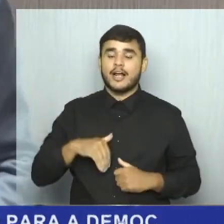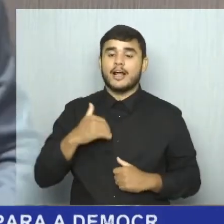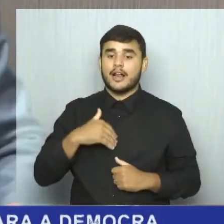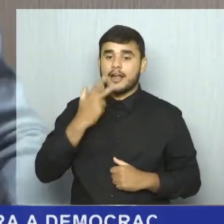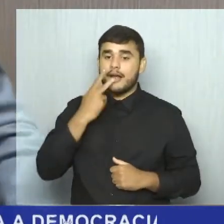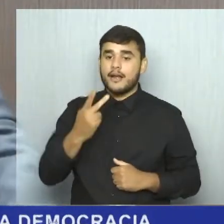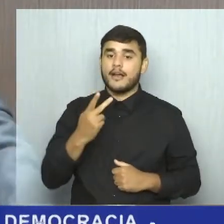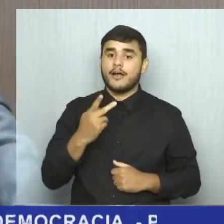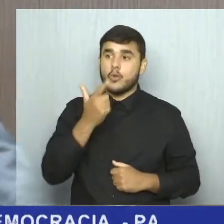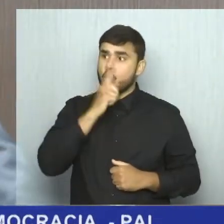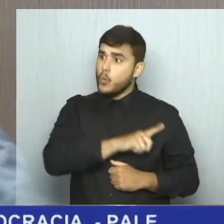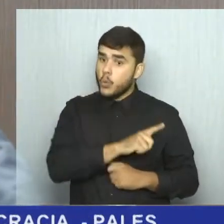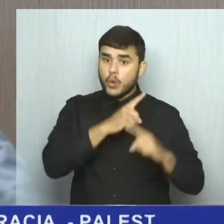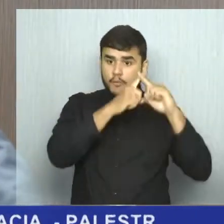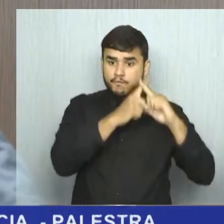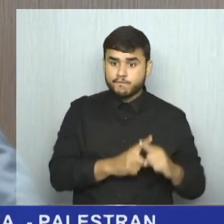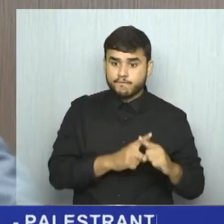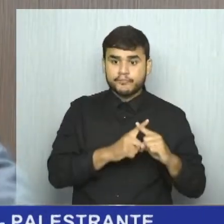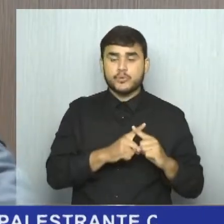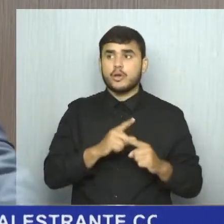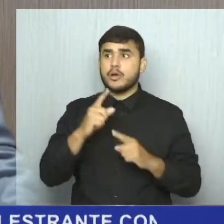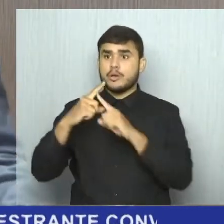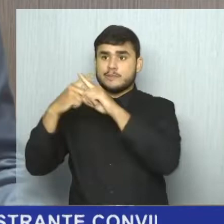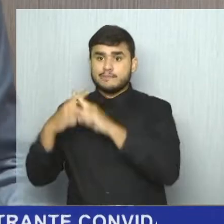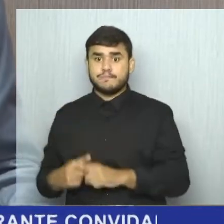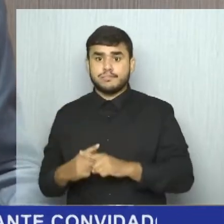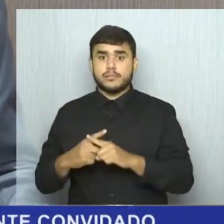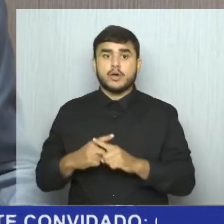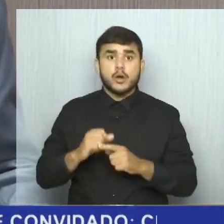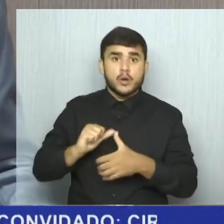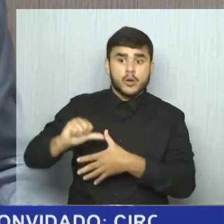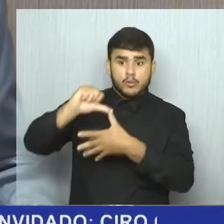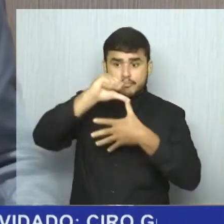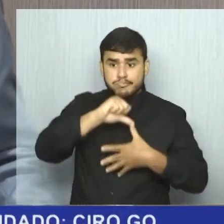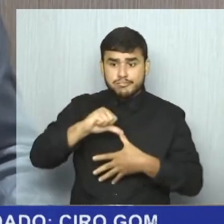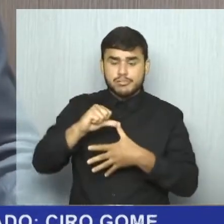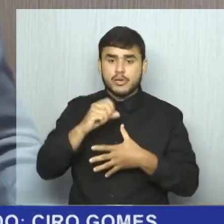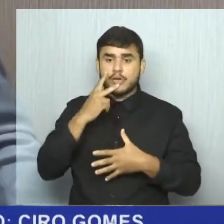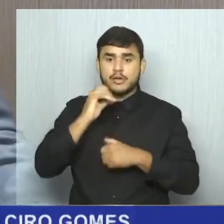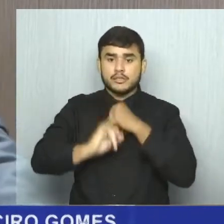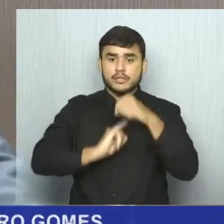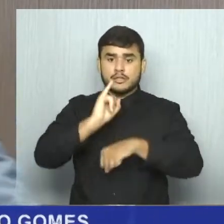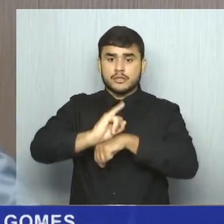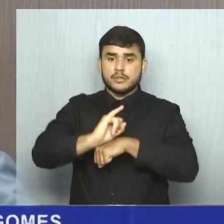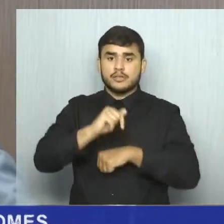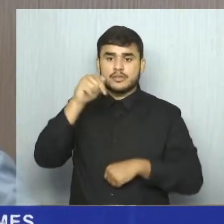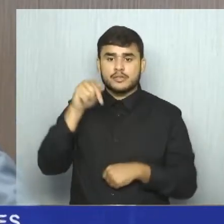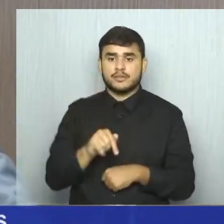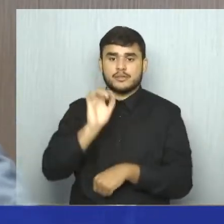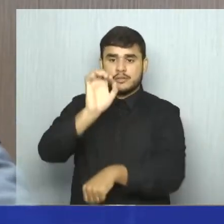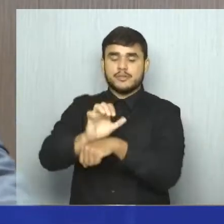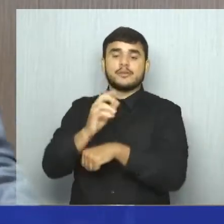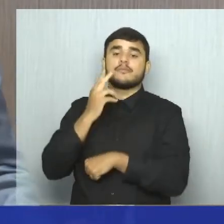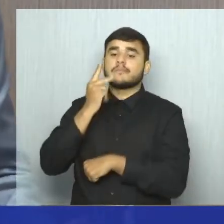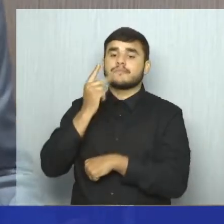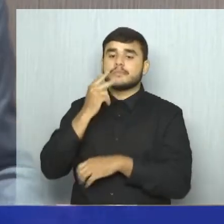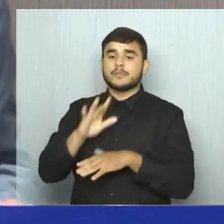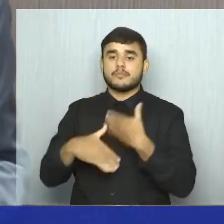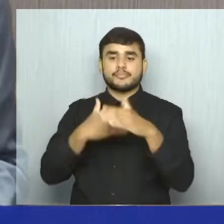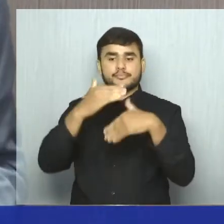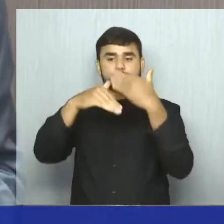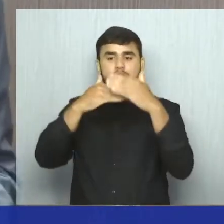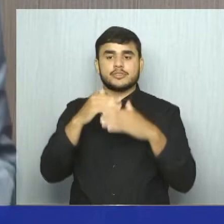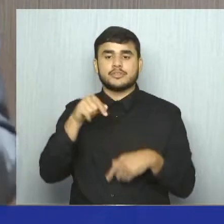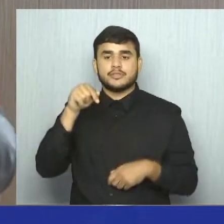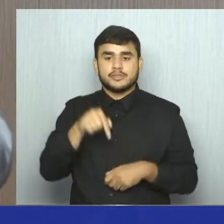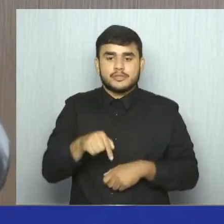duas competições mais difíceis do nosso continente. No Ceará está dando tudo certo, a gente não pode deixar isso dar para